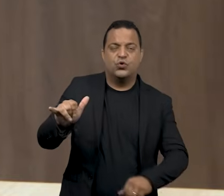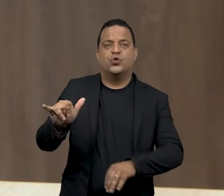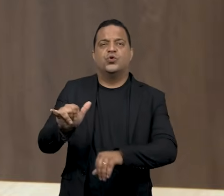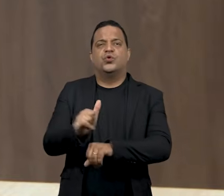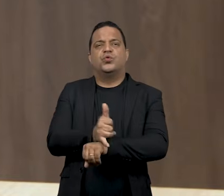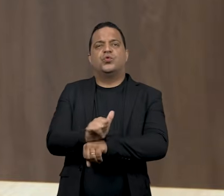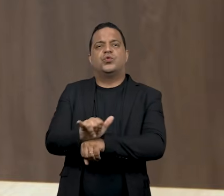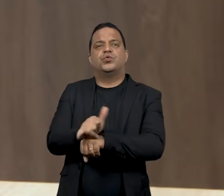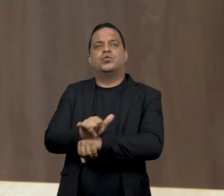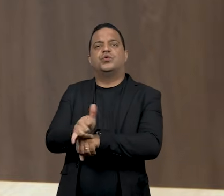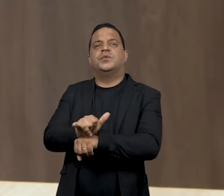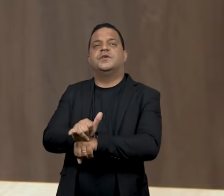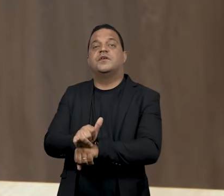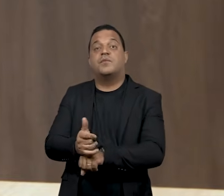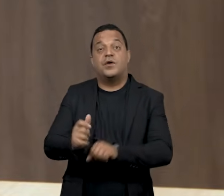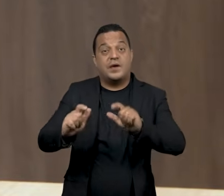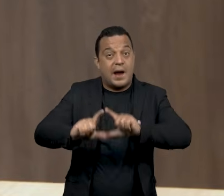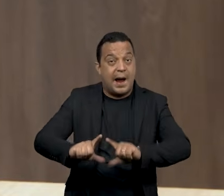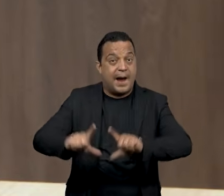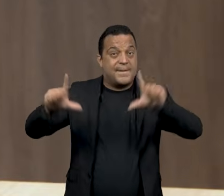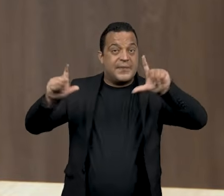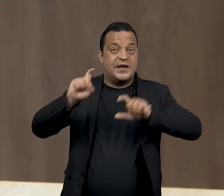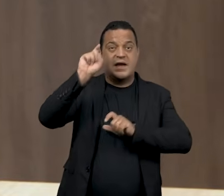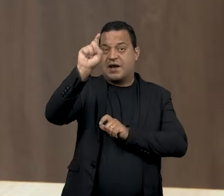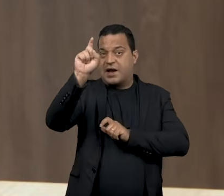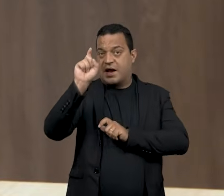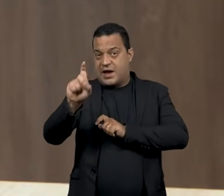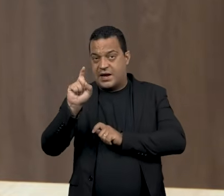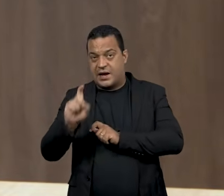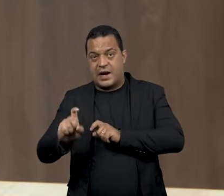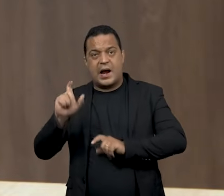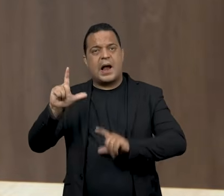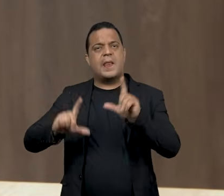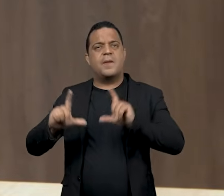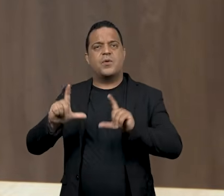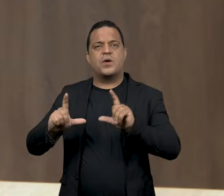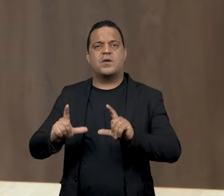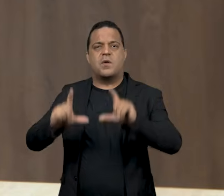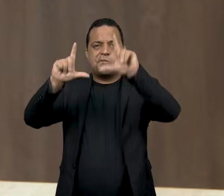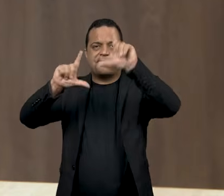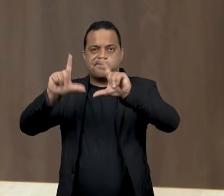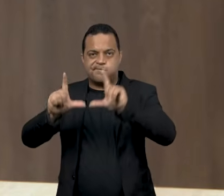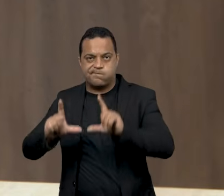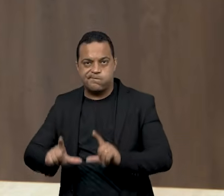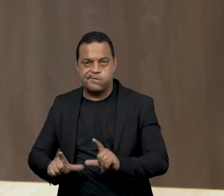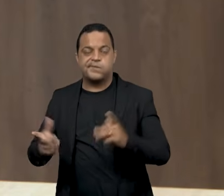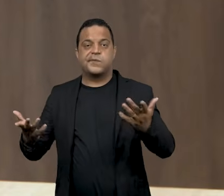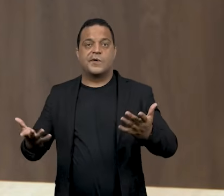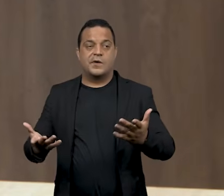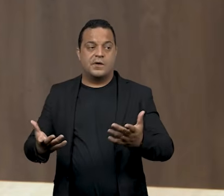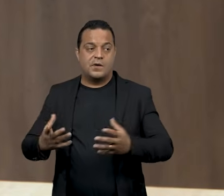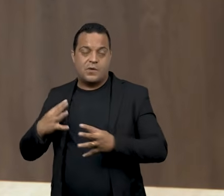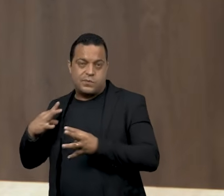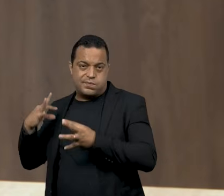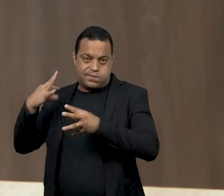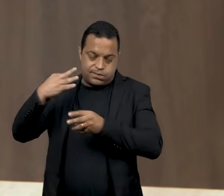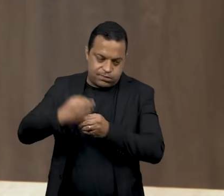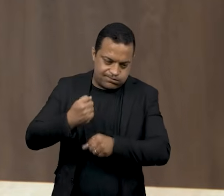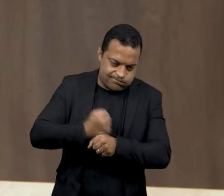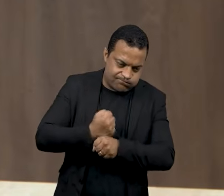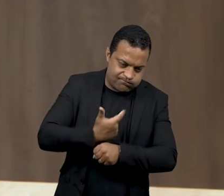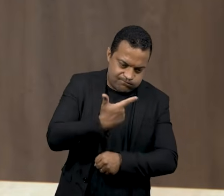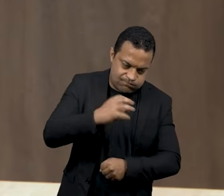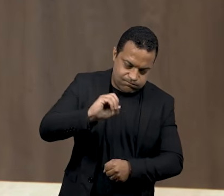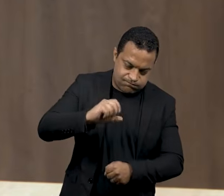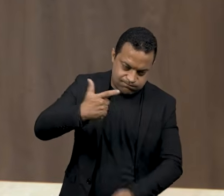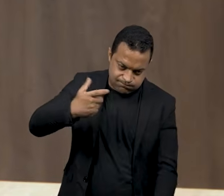de assistir. Abra o YouTube, todos os episódios estão à disposição. Pastor João,